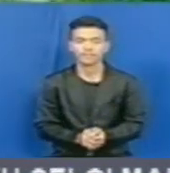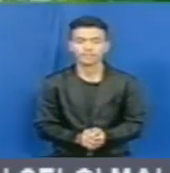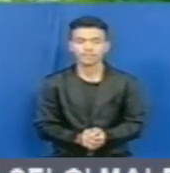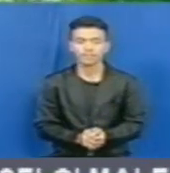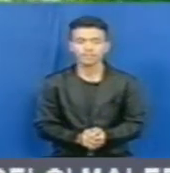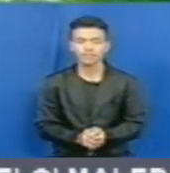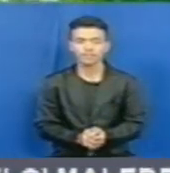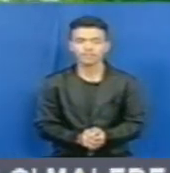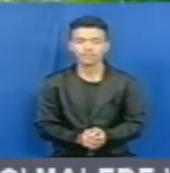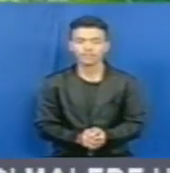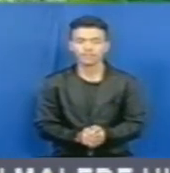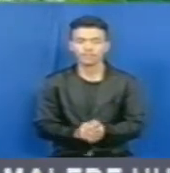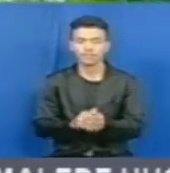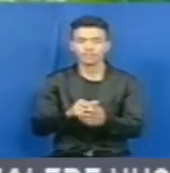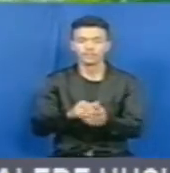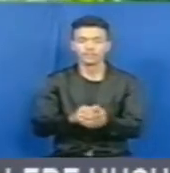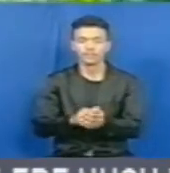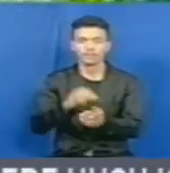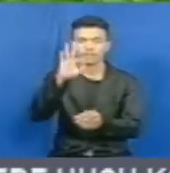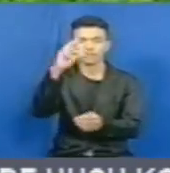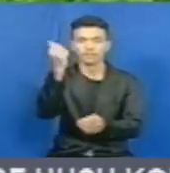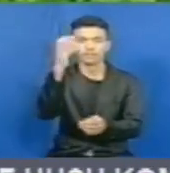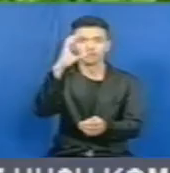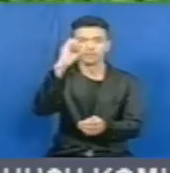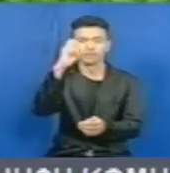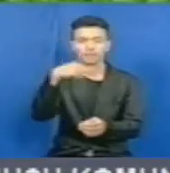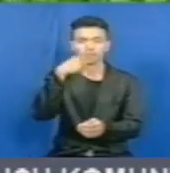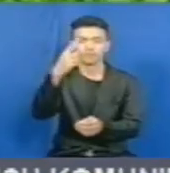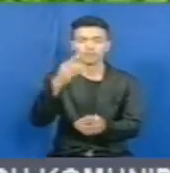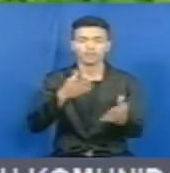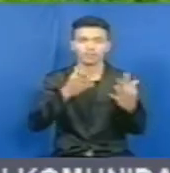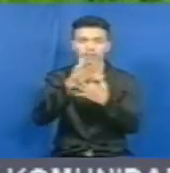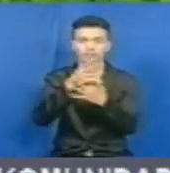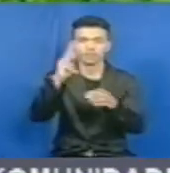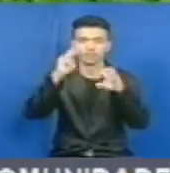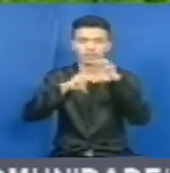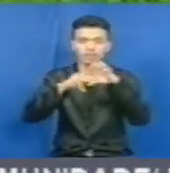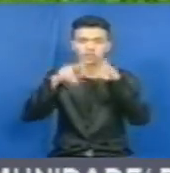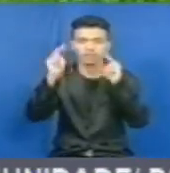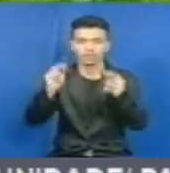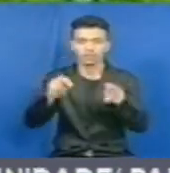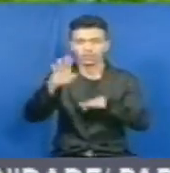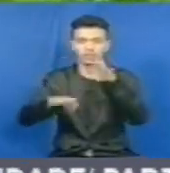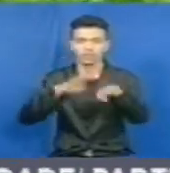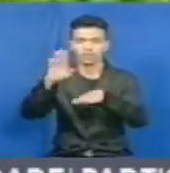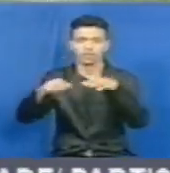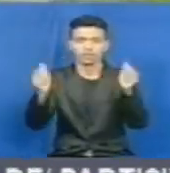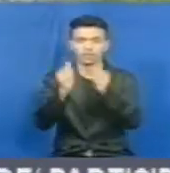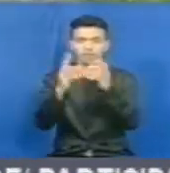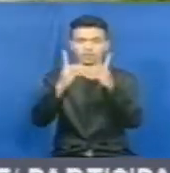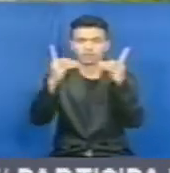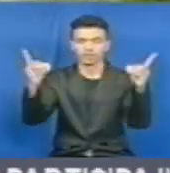Ba RTTeli habitante Francisco Soares Ateten, ato acesso do mercado, tem que lawain ho distância quilômetro